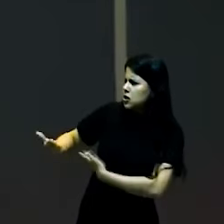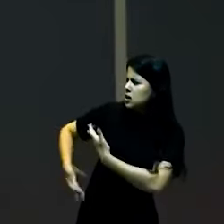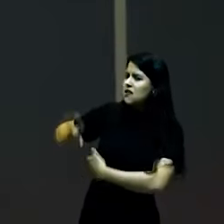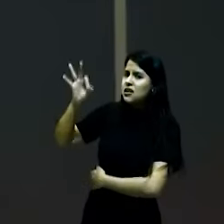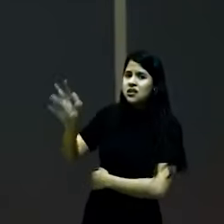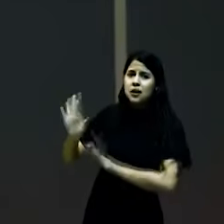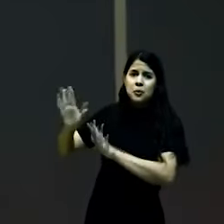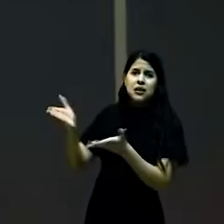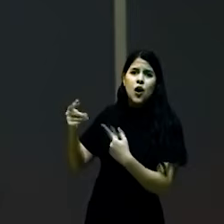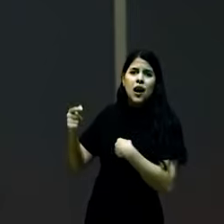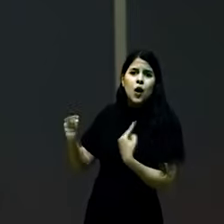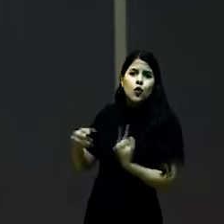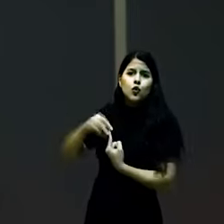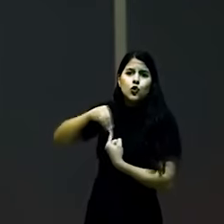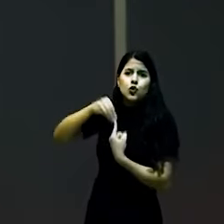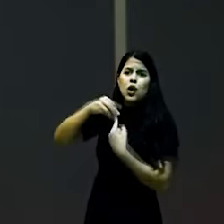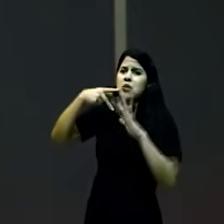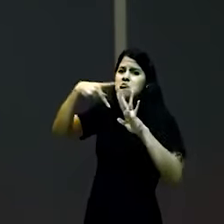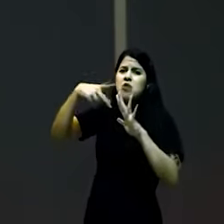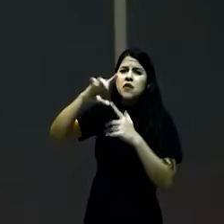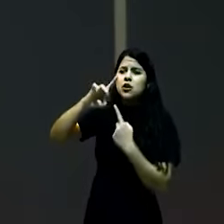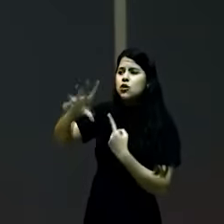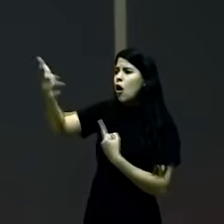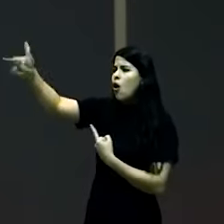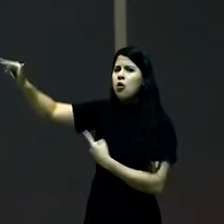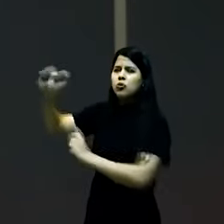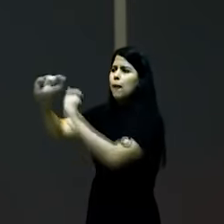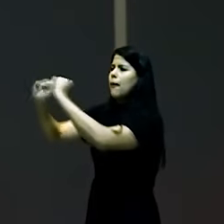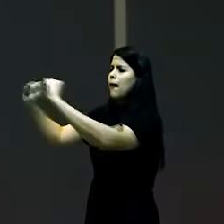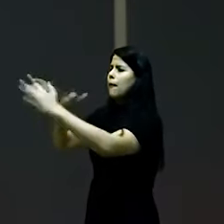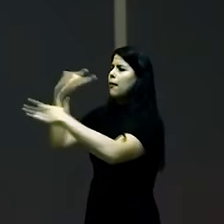matar. Só sobrou eu, conversa fiada.